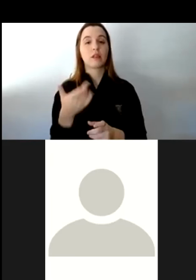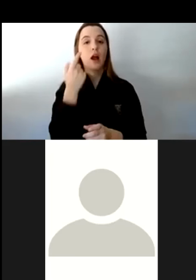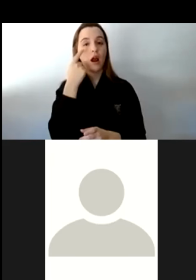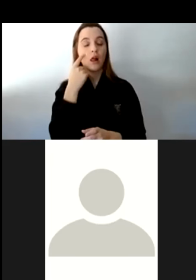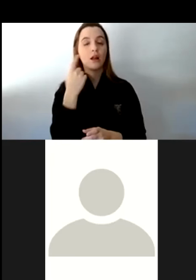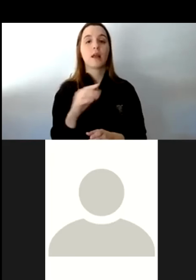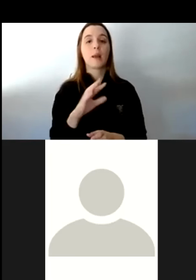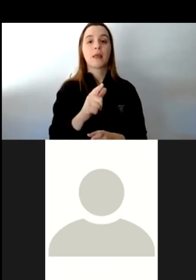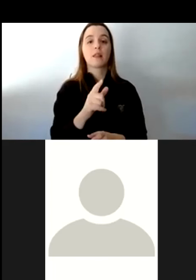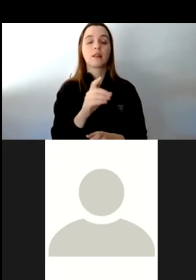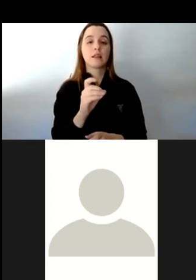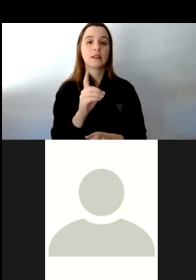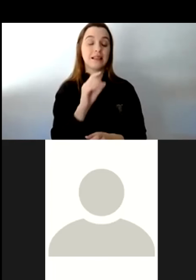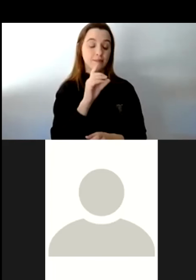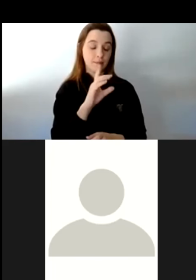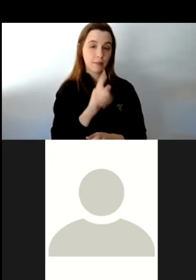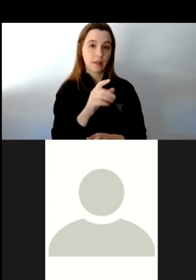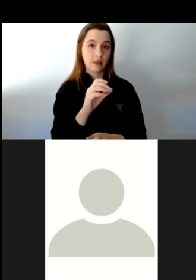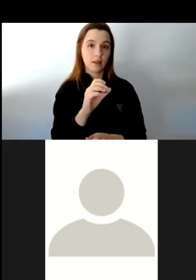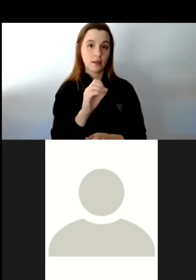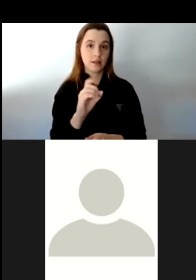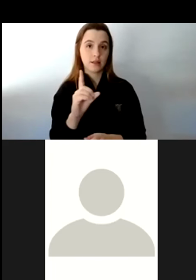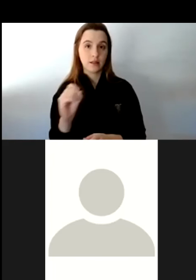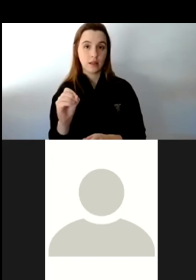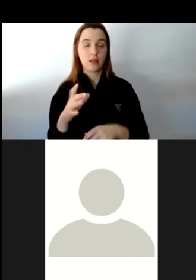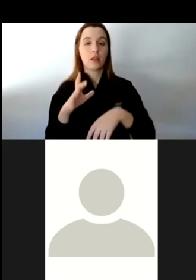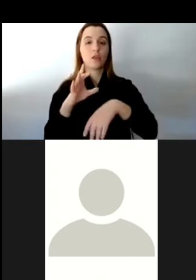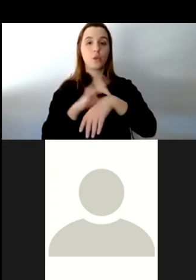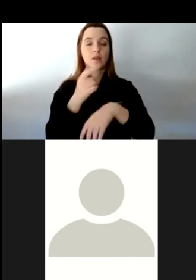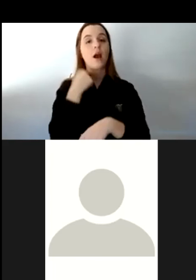identificados 1.060 doenças raras.